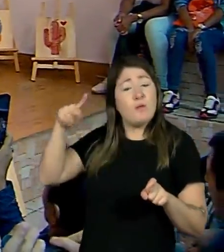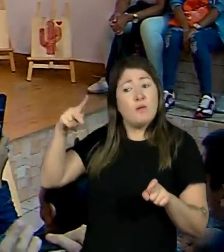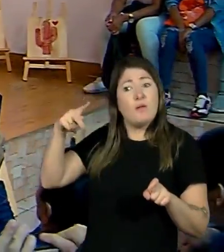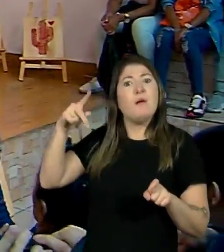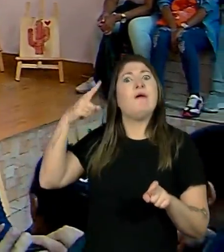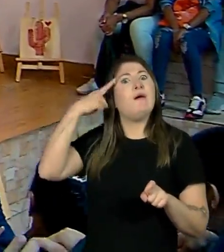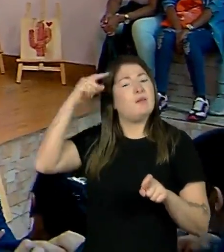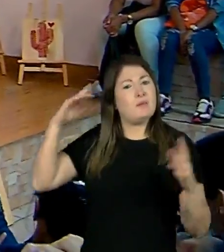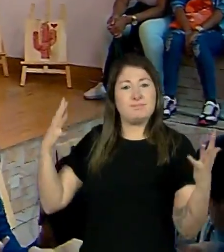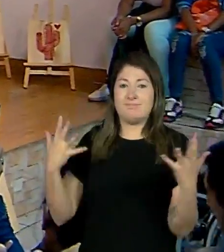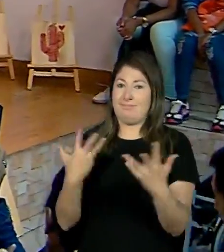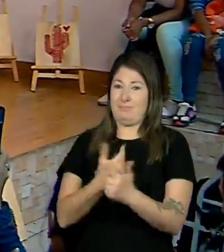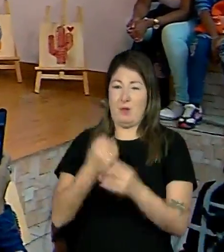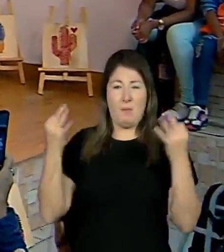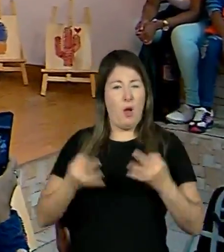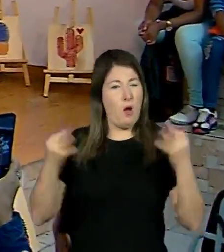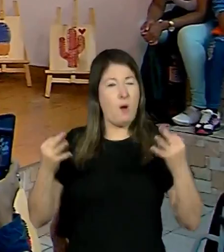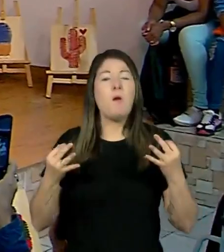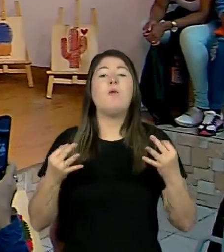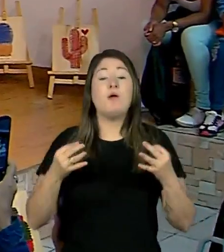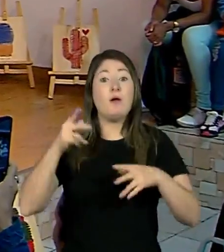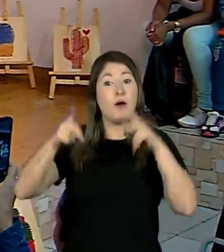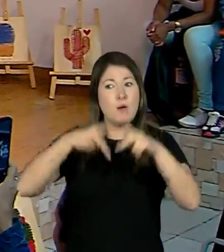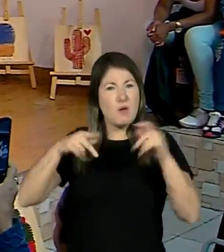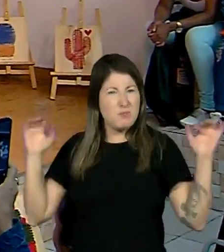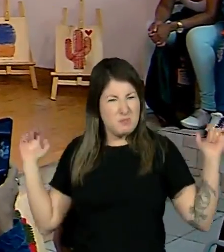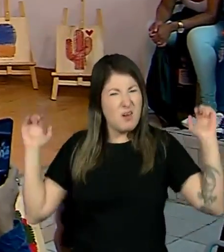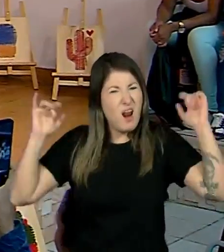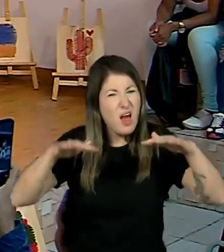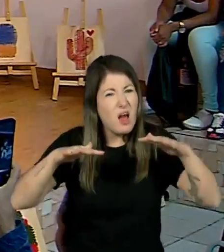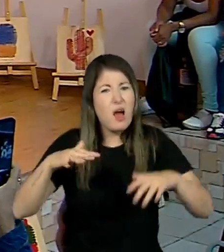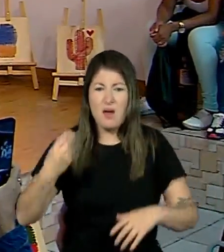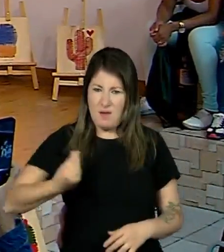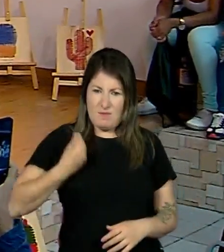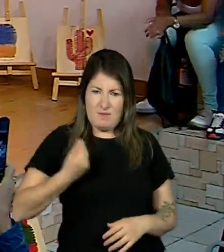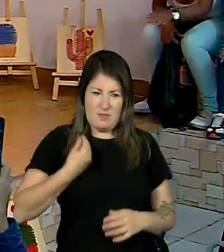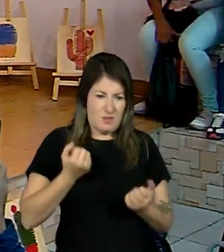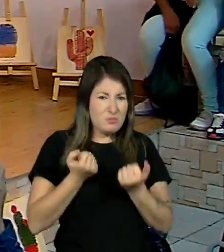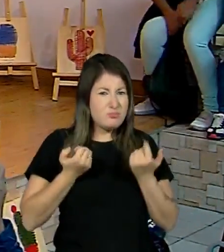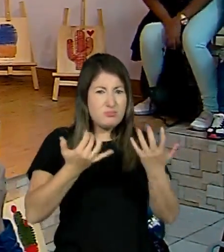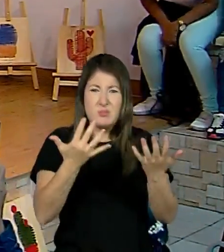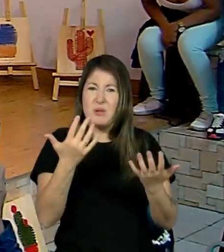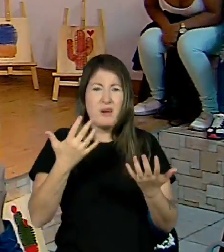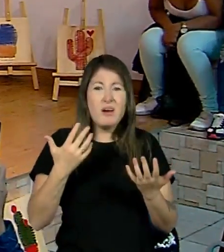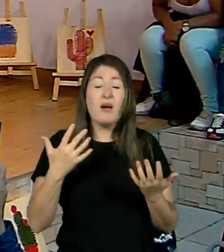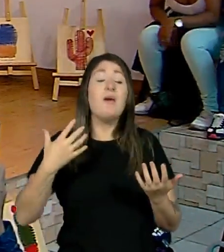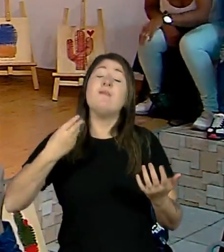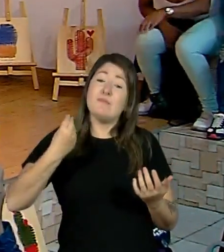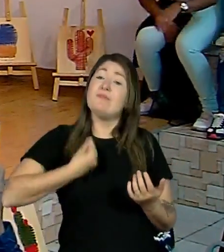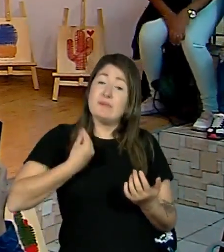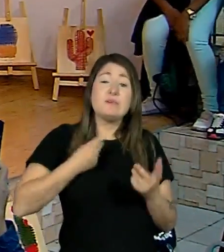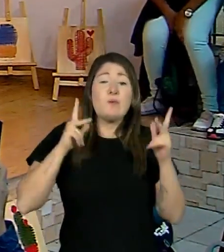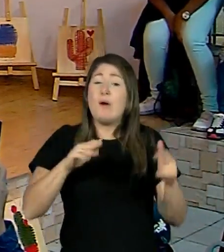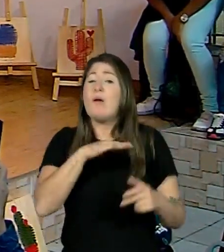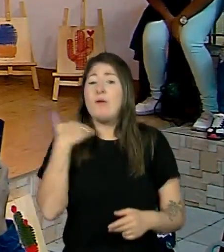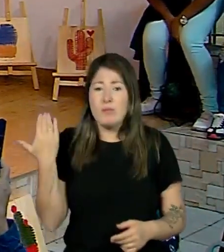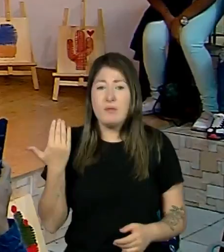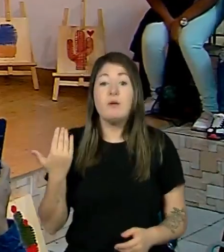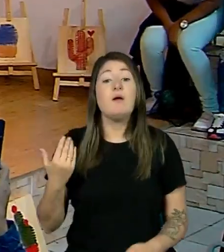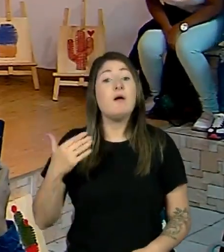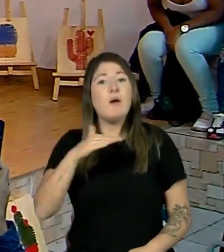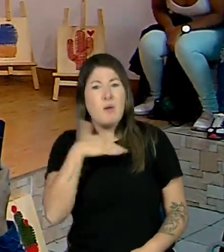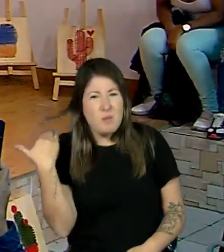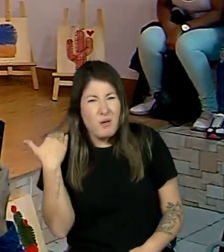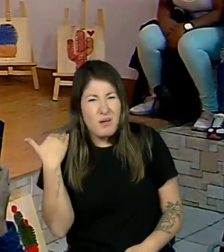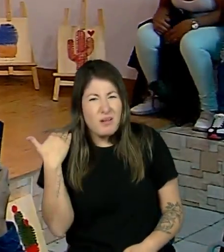somos severinos, somos iguais em tudo na vida. Morremos de morte igual, a mesma morte severina, que é a morte que se